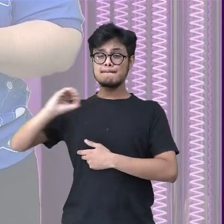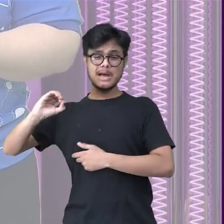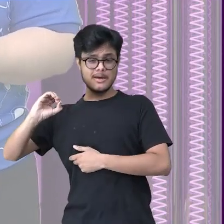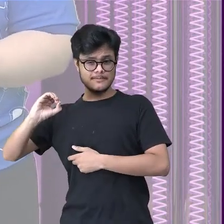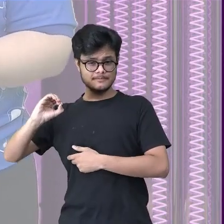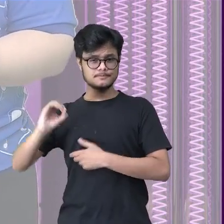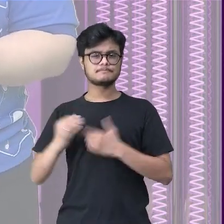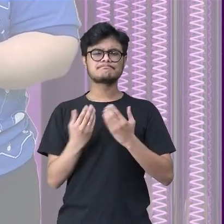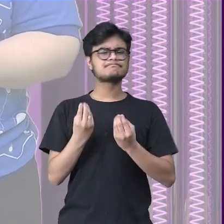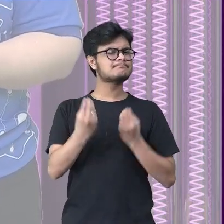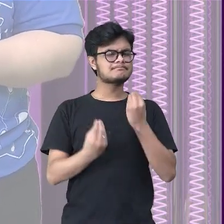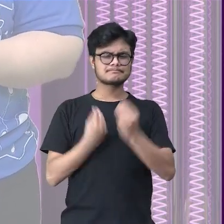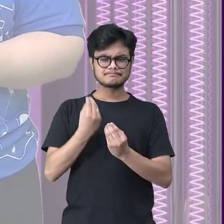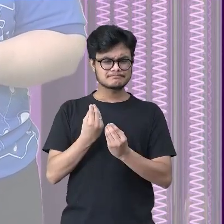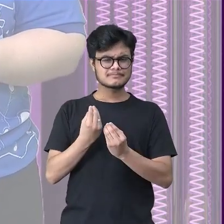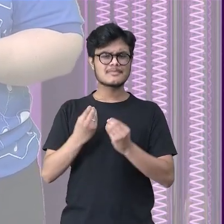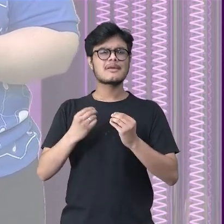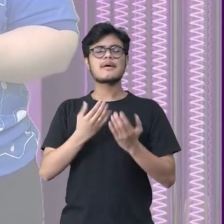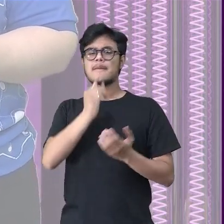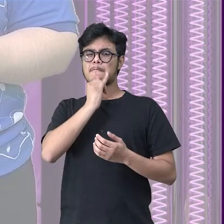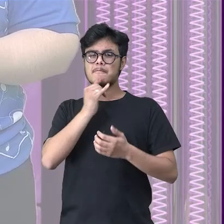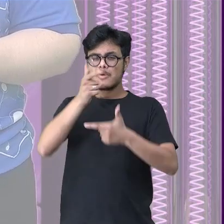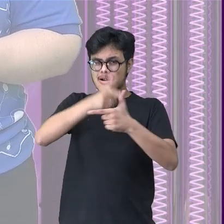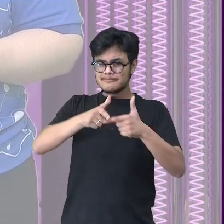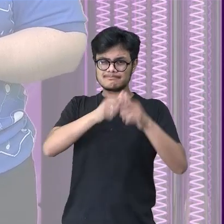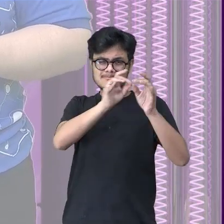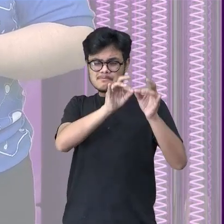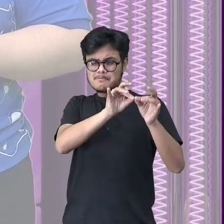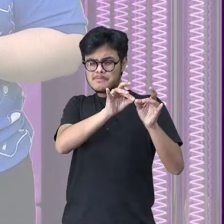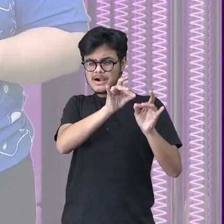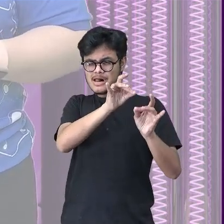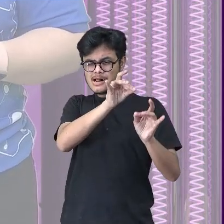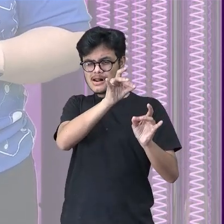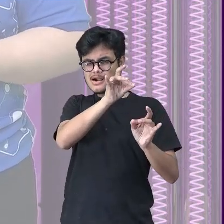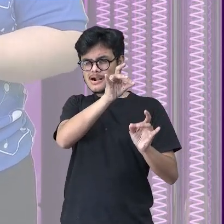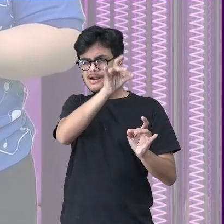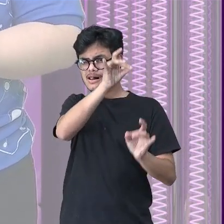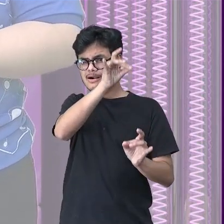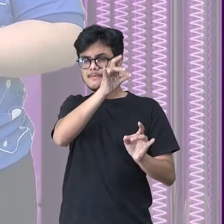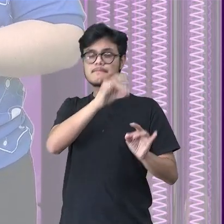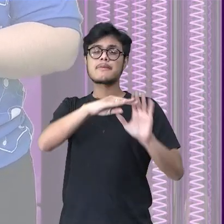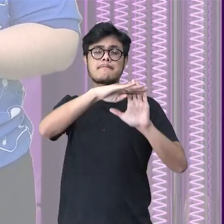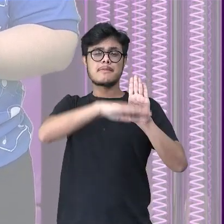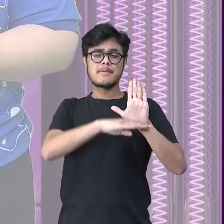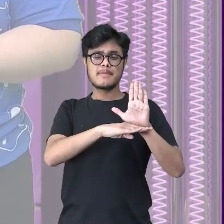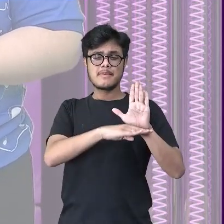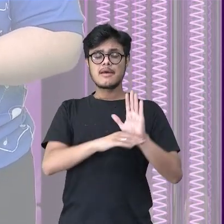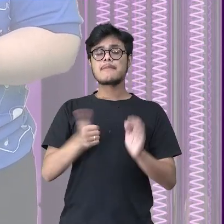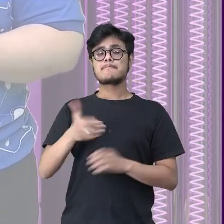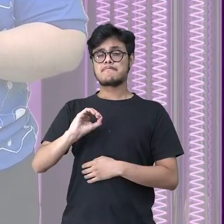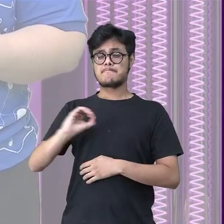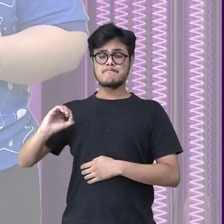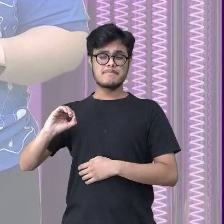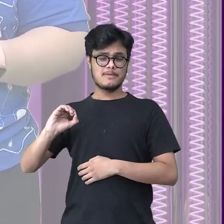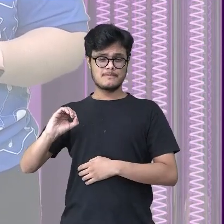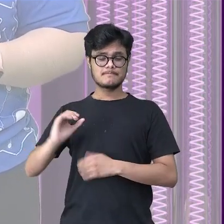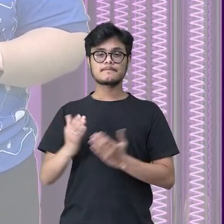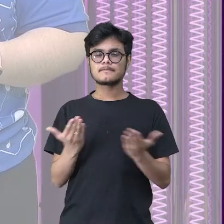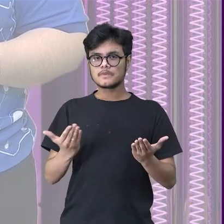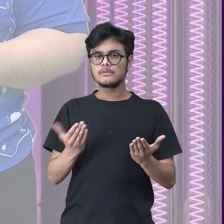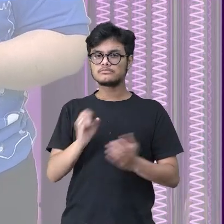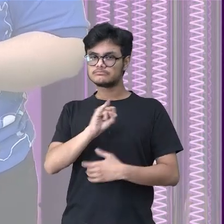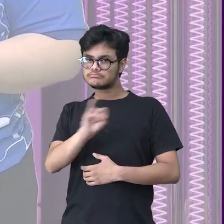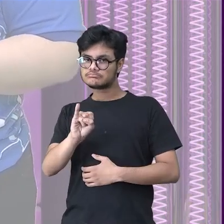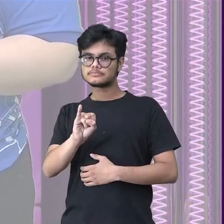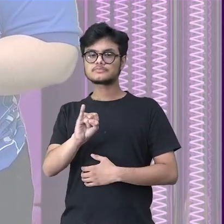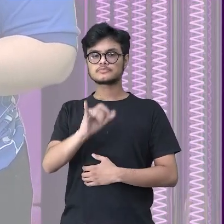Ou seja, fosse dividido em 1000 partes iguais, né? Então, quando nós dividimos 1